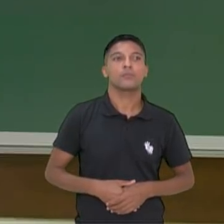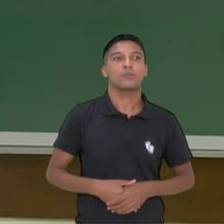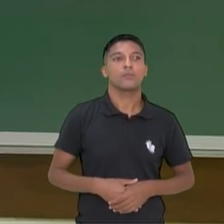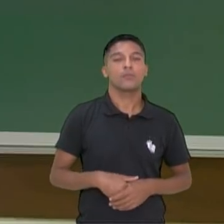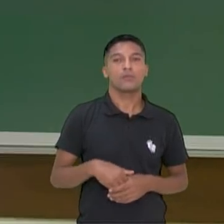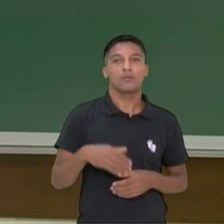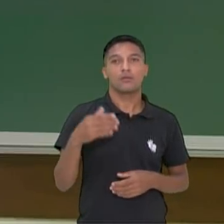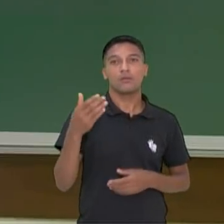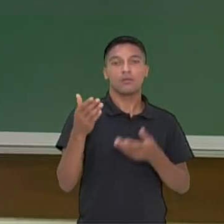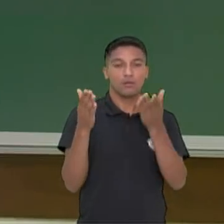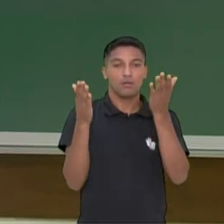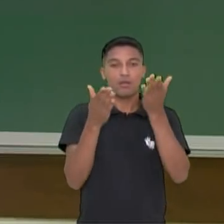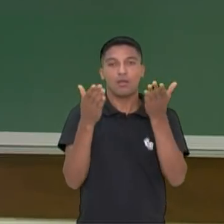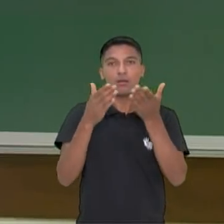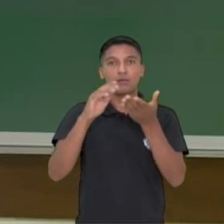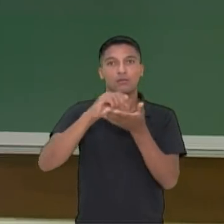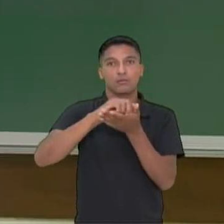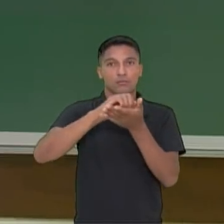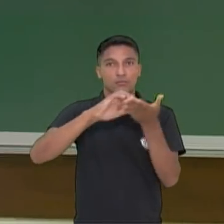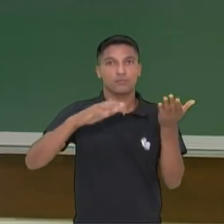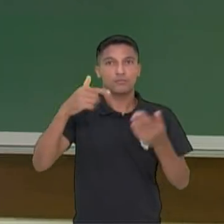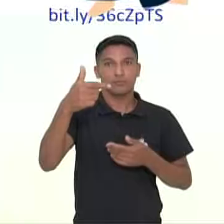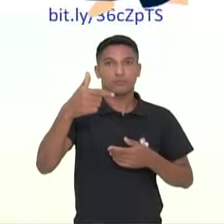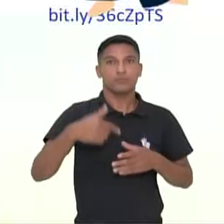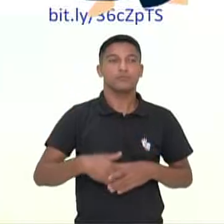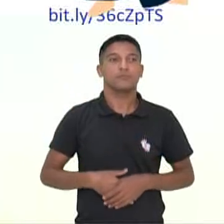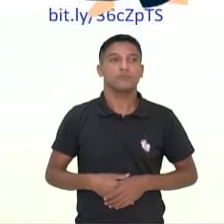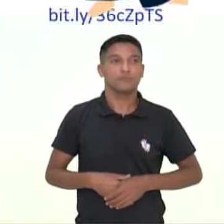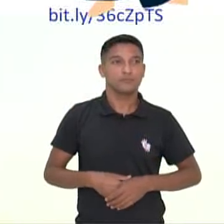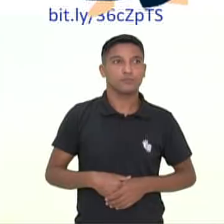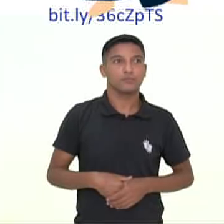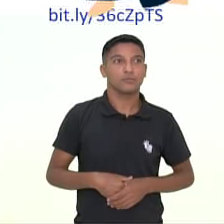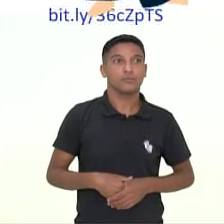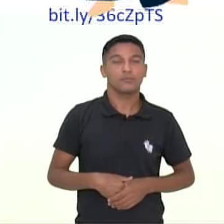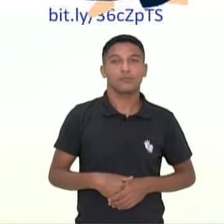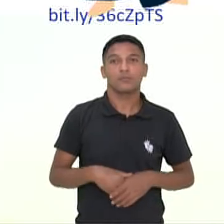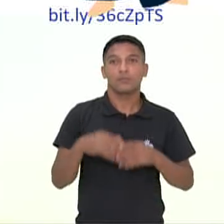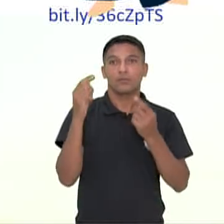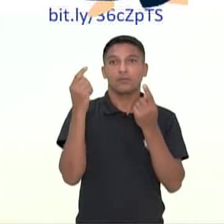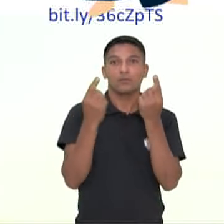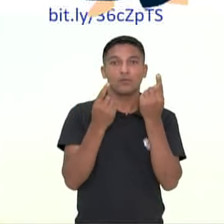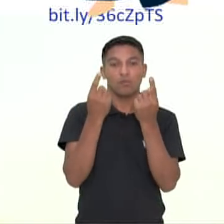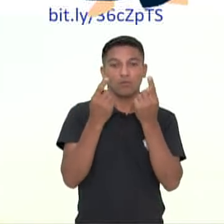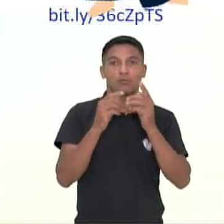Segundo exercício nosso, então. Qual é o conceito